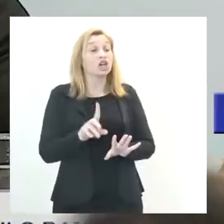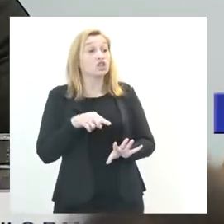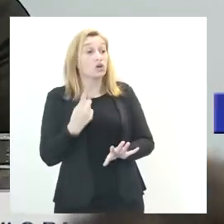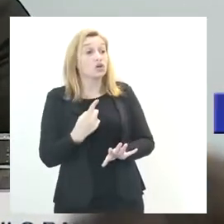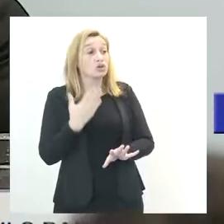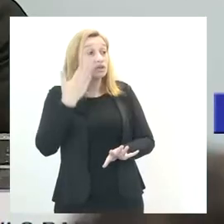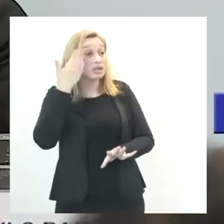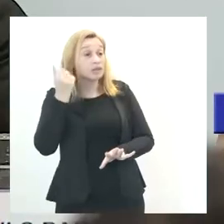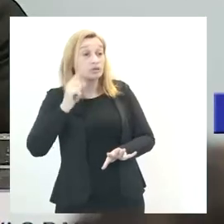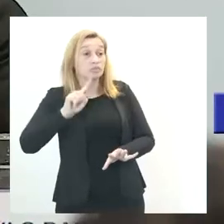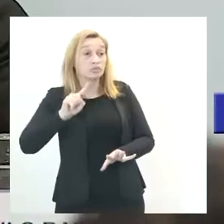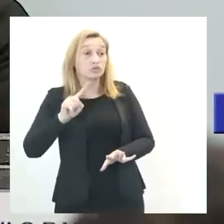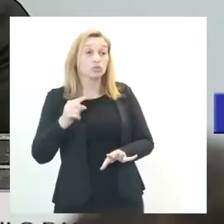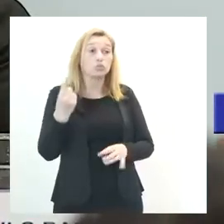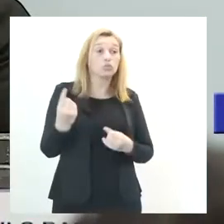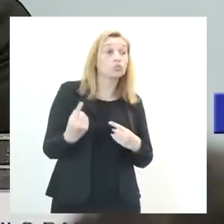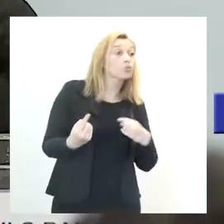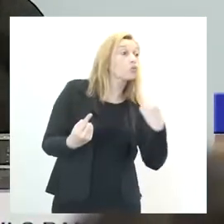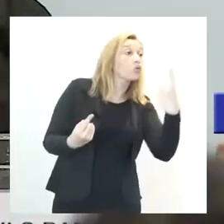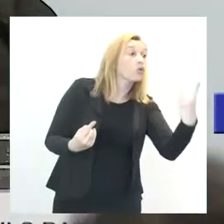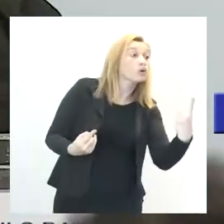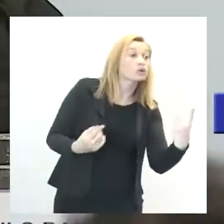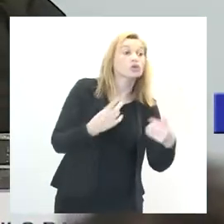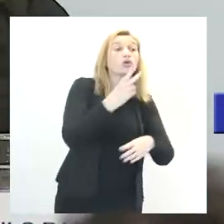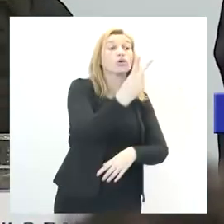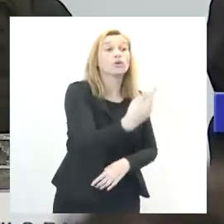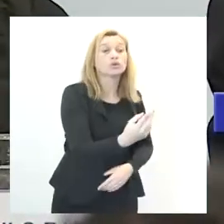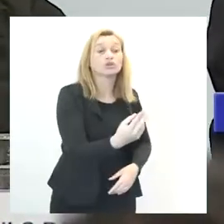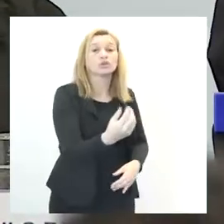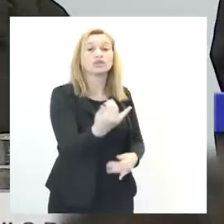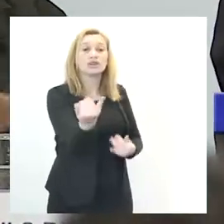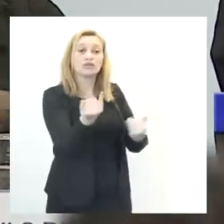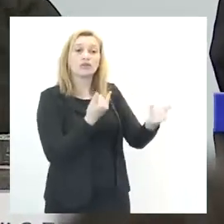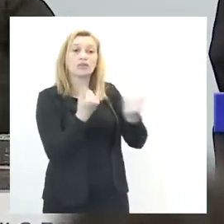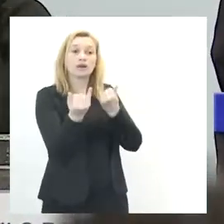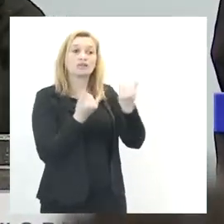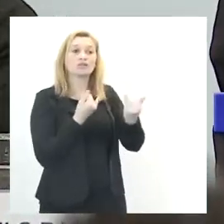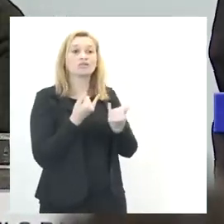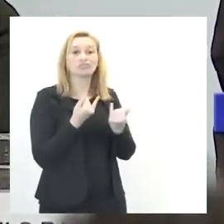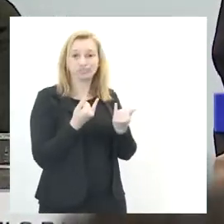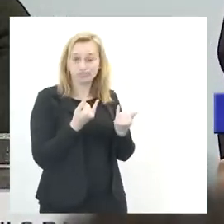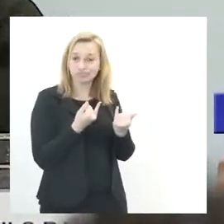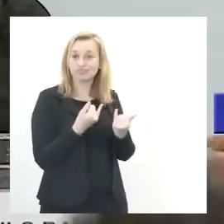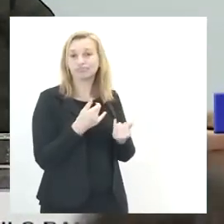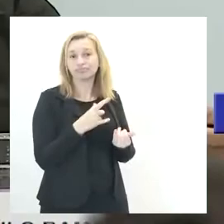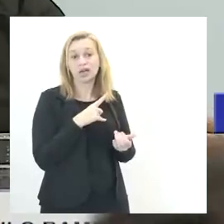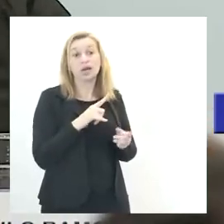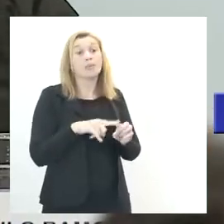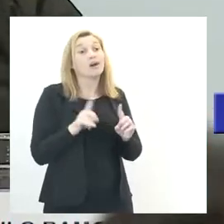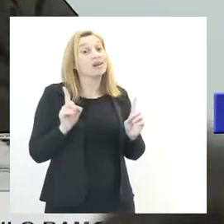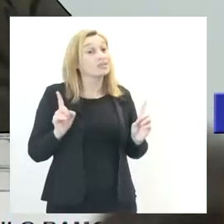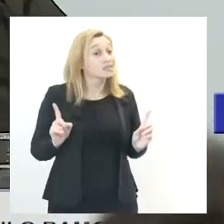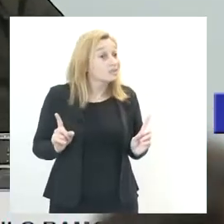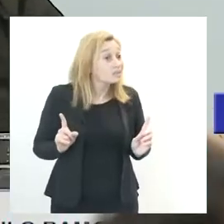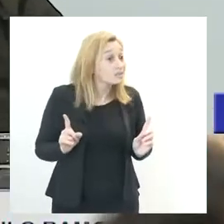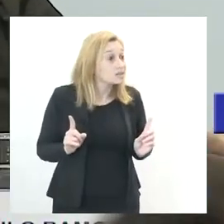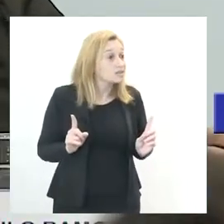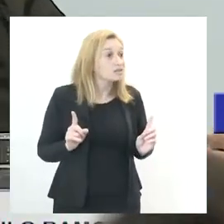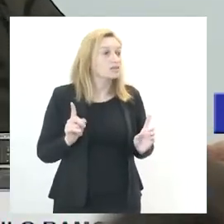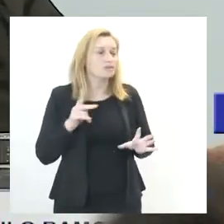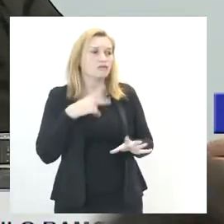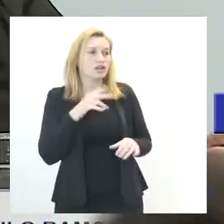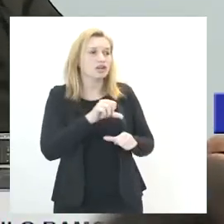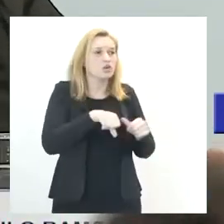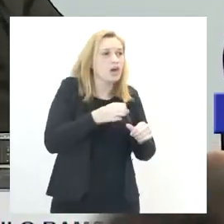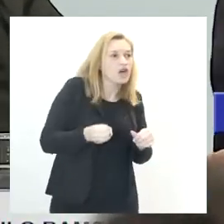outro que que resolvi trazer informações mas quando tá falando dessa